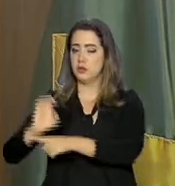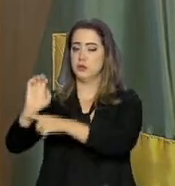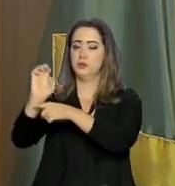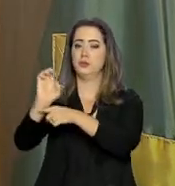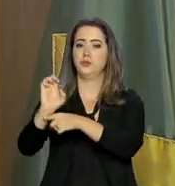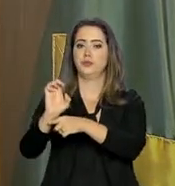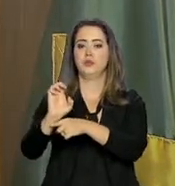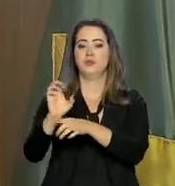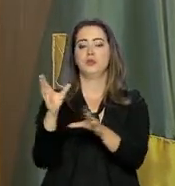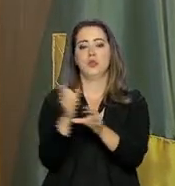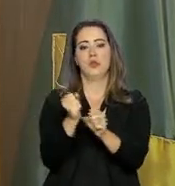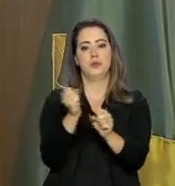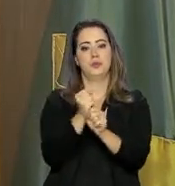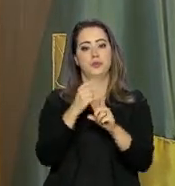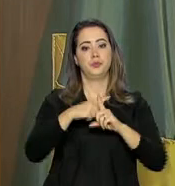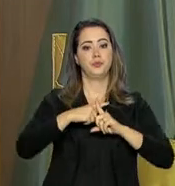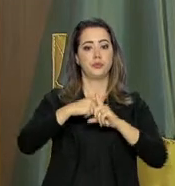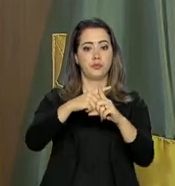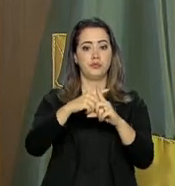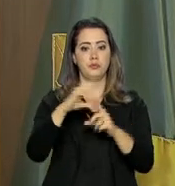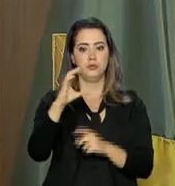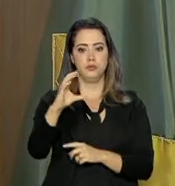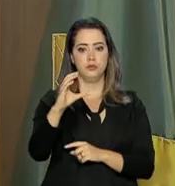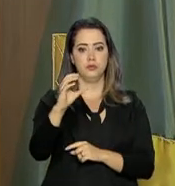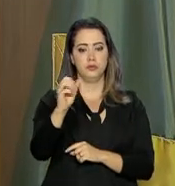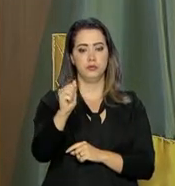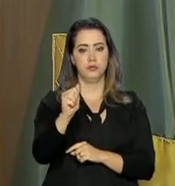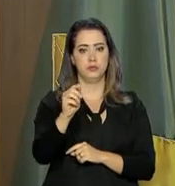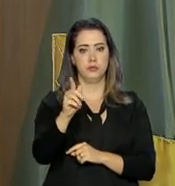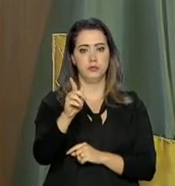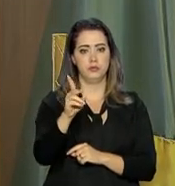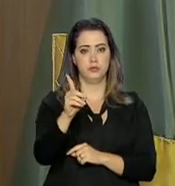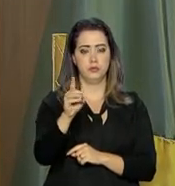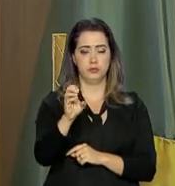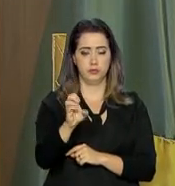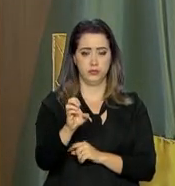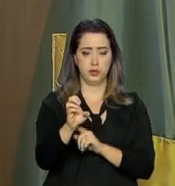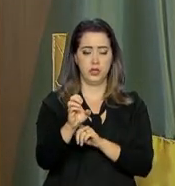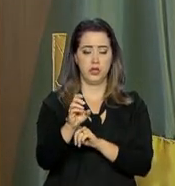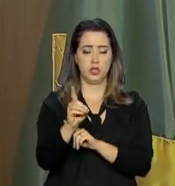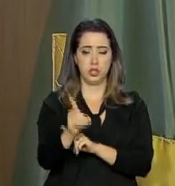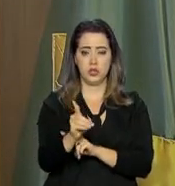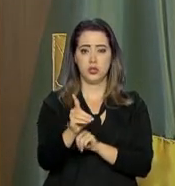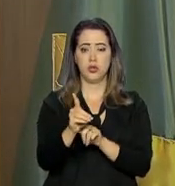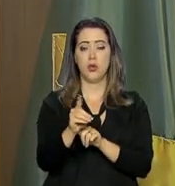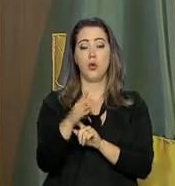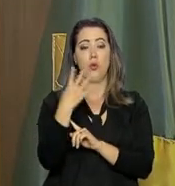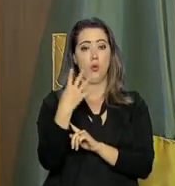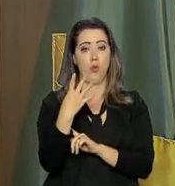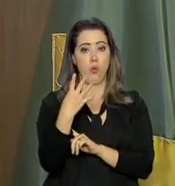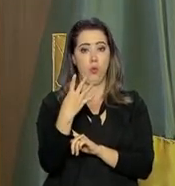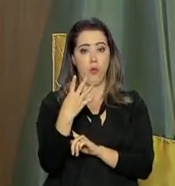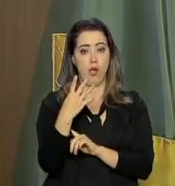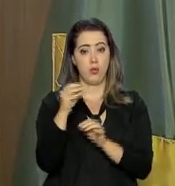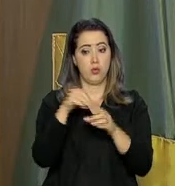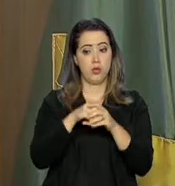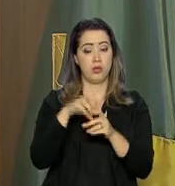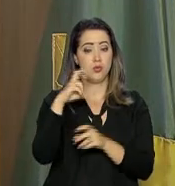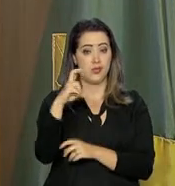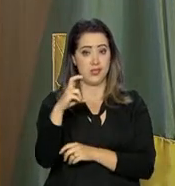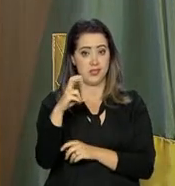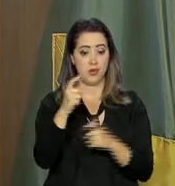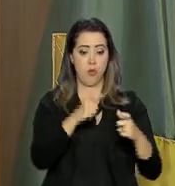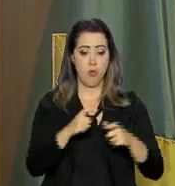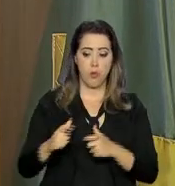com um saldo positivo no caged quatro das cinco regiões do país também registrando caged